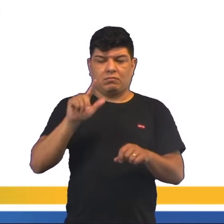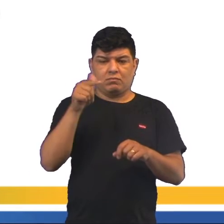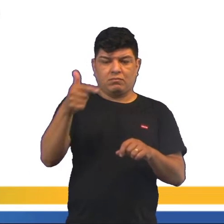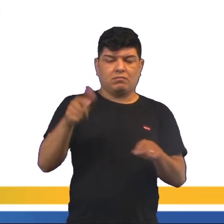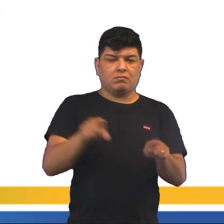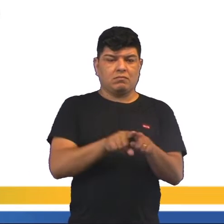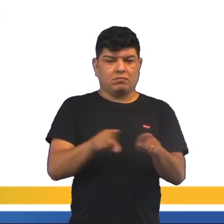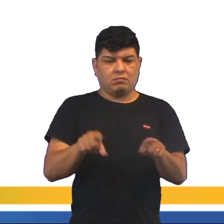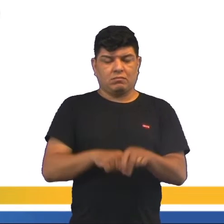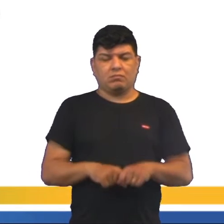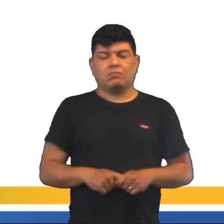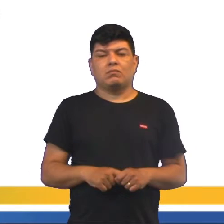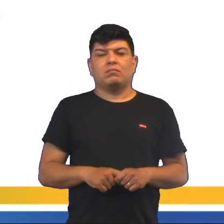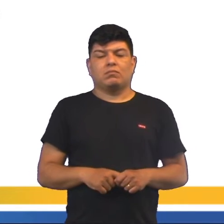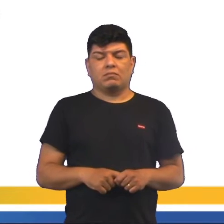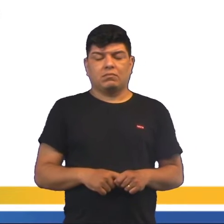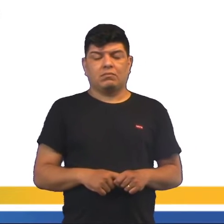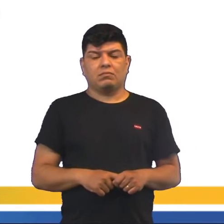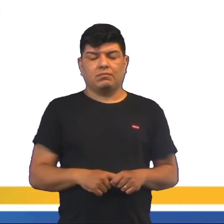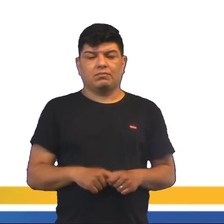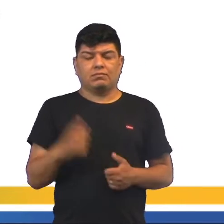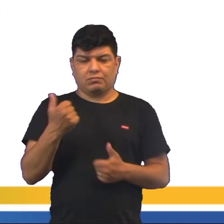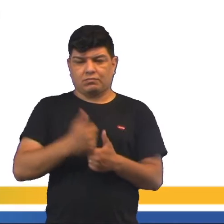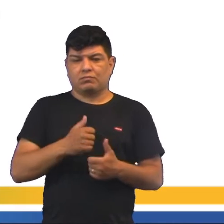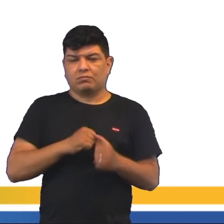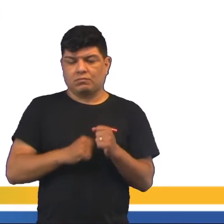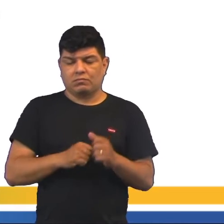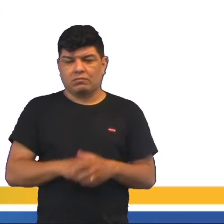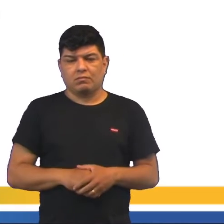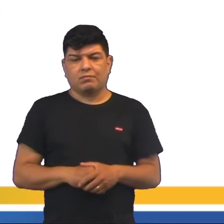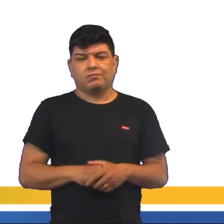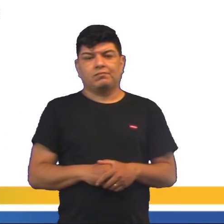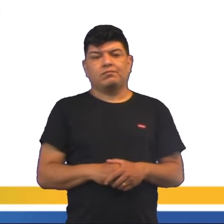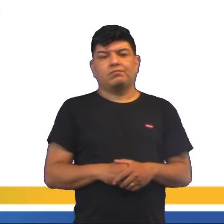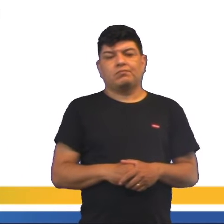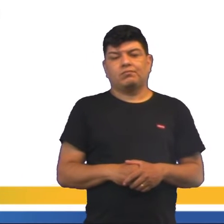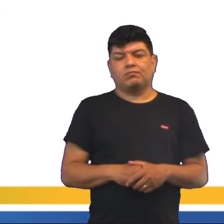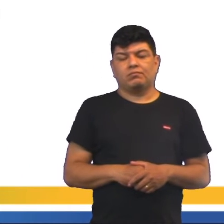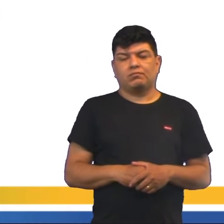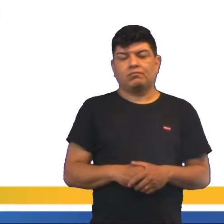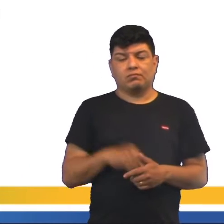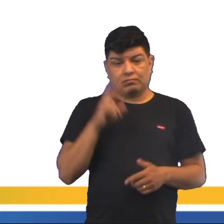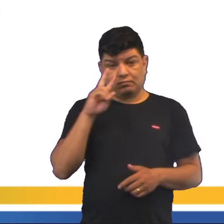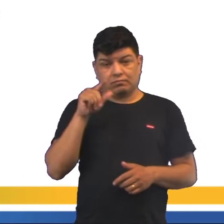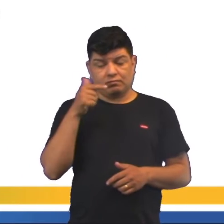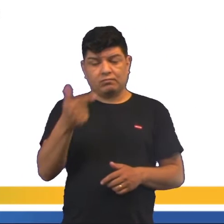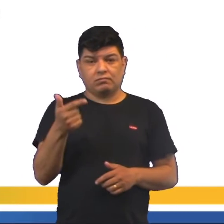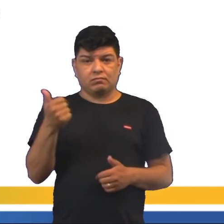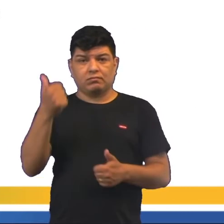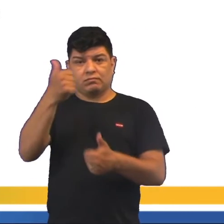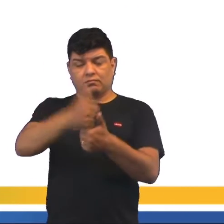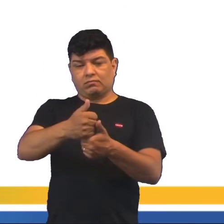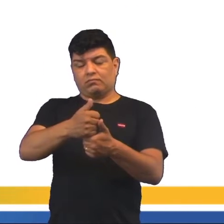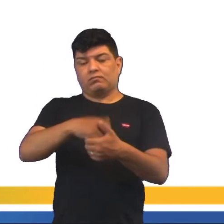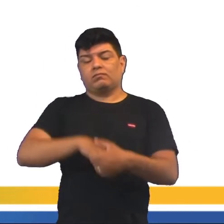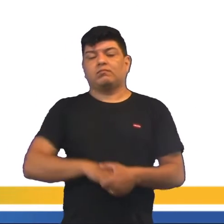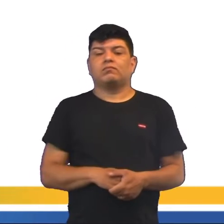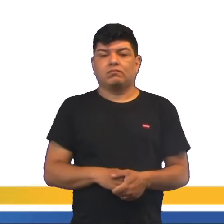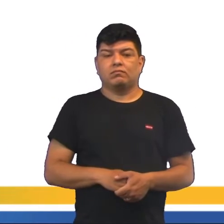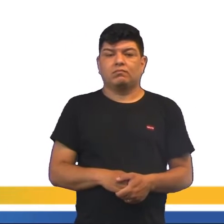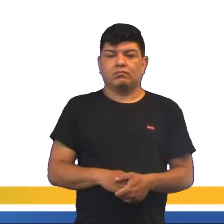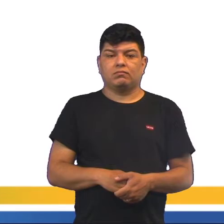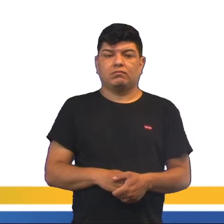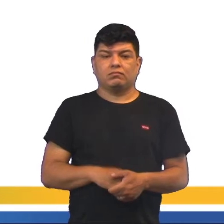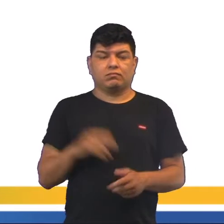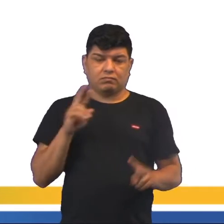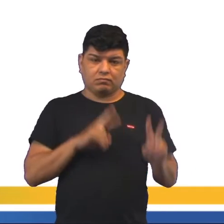Alteridade significa ser outro, né? Colocar-se ou constituir-se como outro. Ou seja, você vai ver o outro